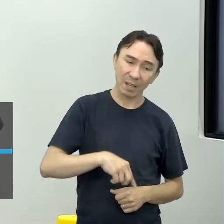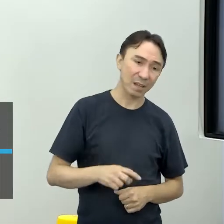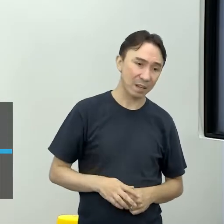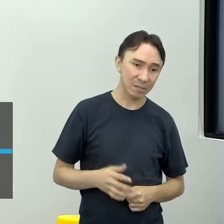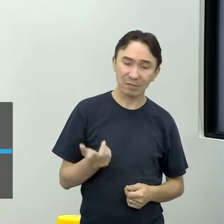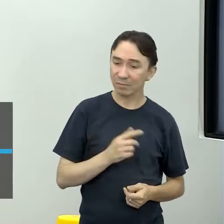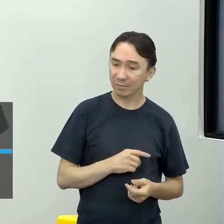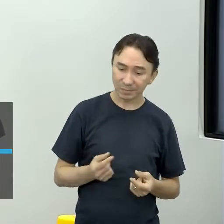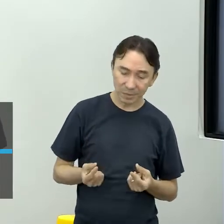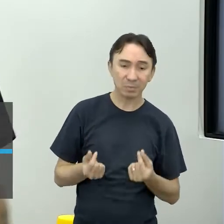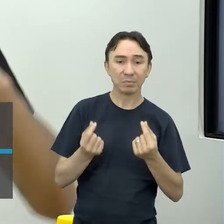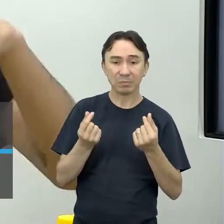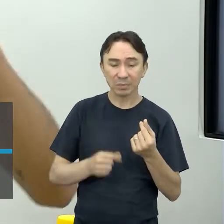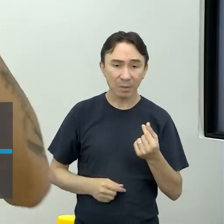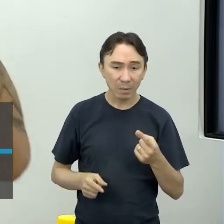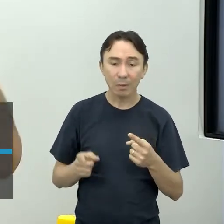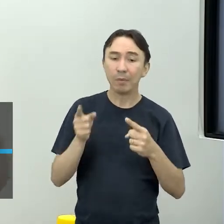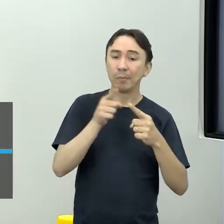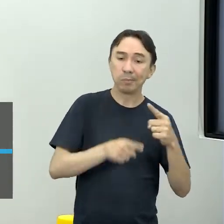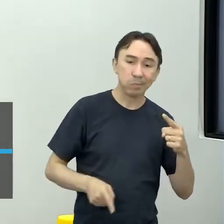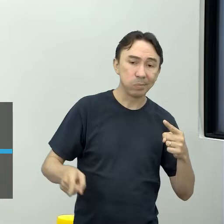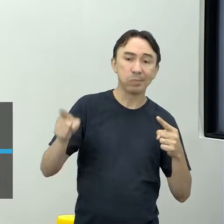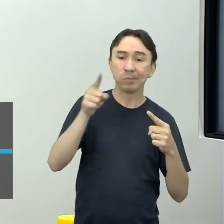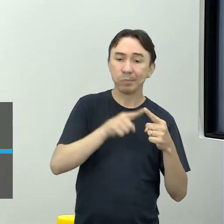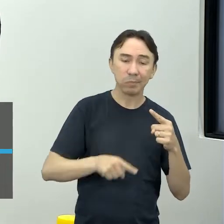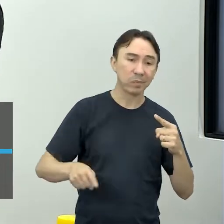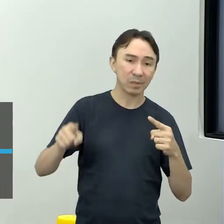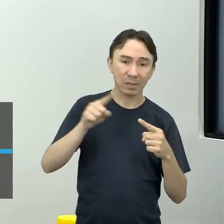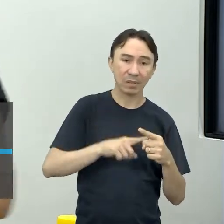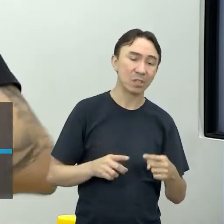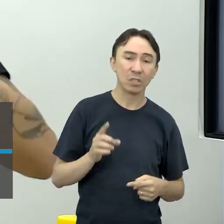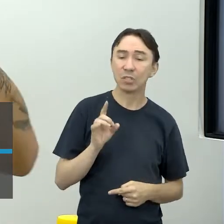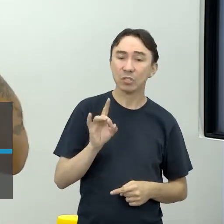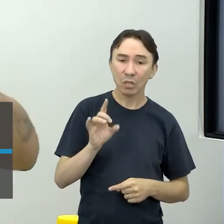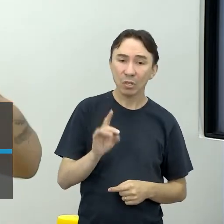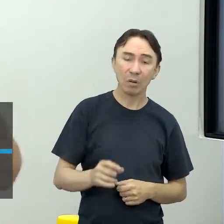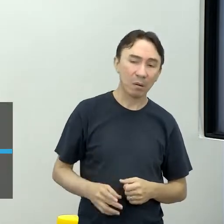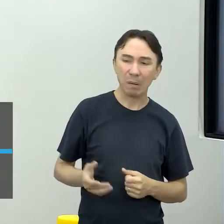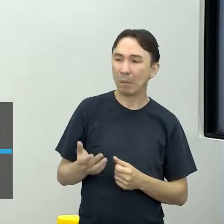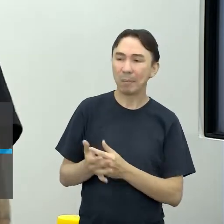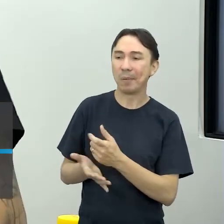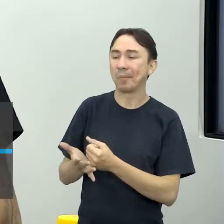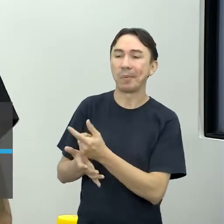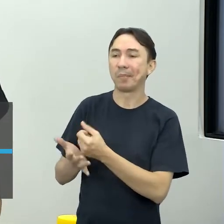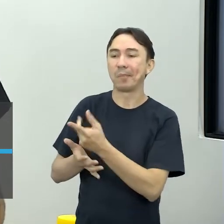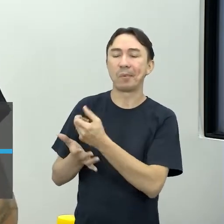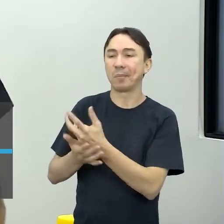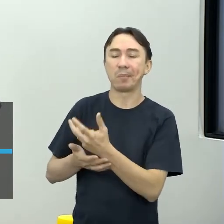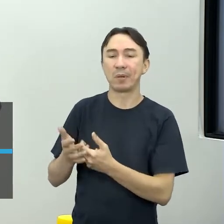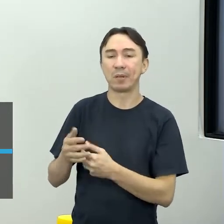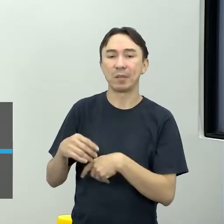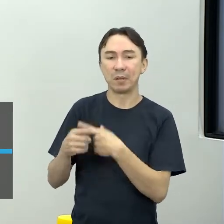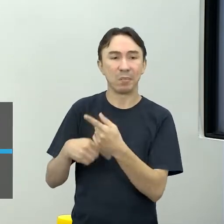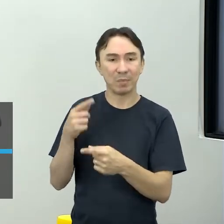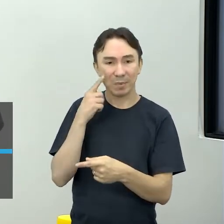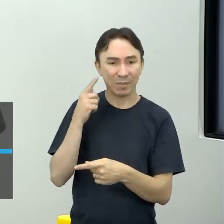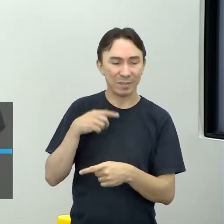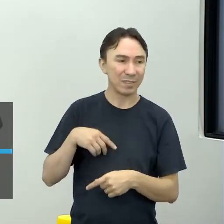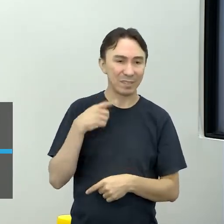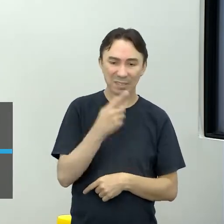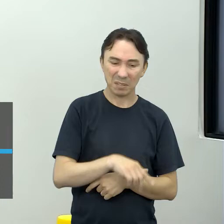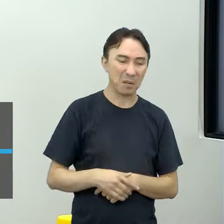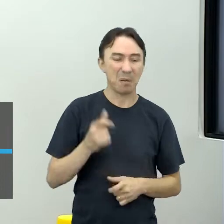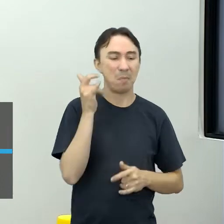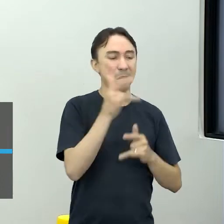a reutilização. De vez a gente só pensar em consumir, e no final ir para lixões, terreiros e dificultar